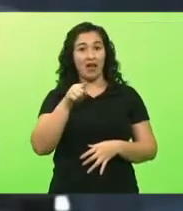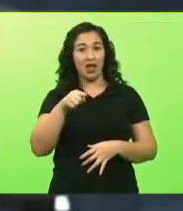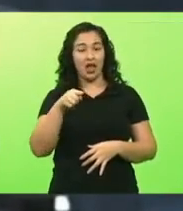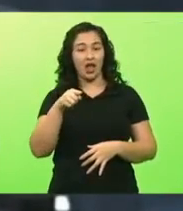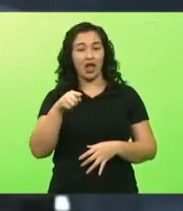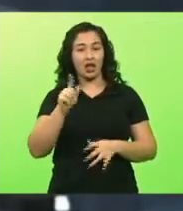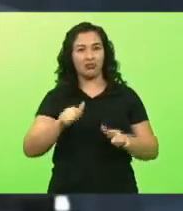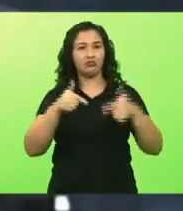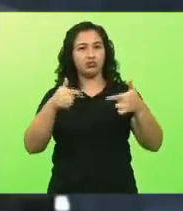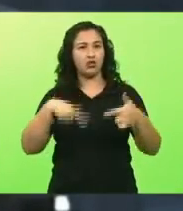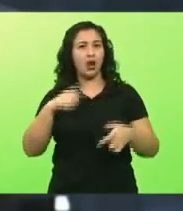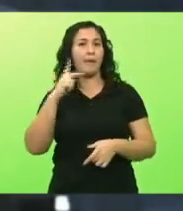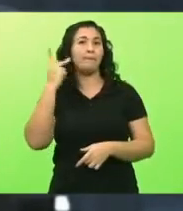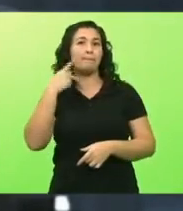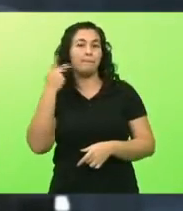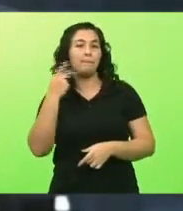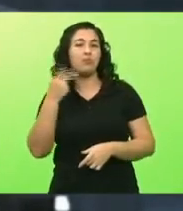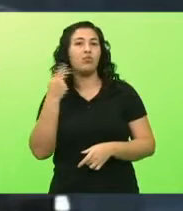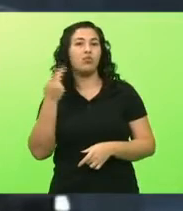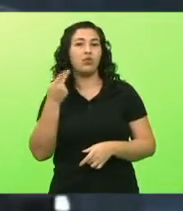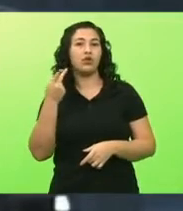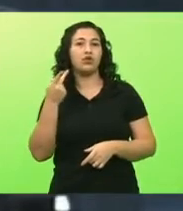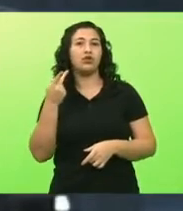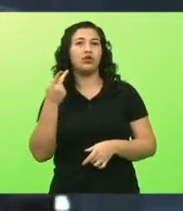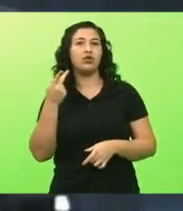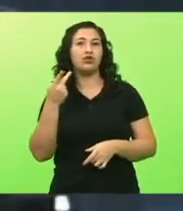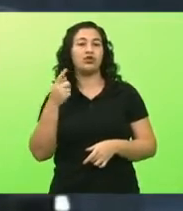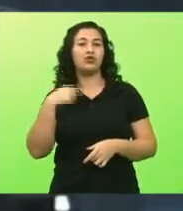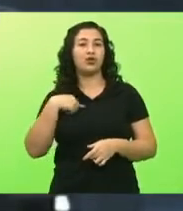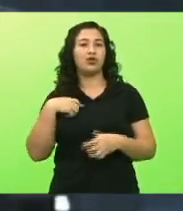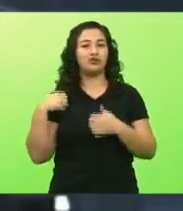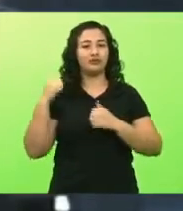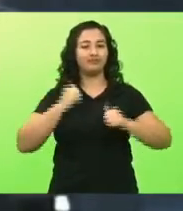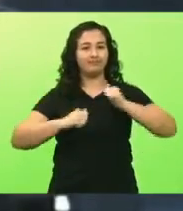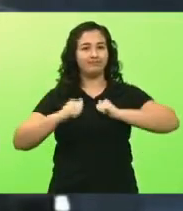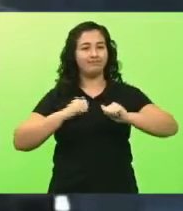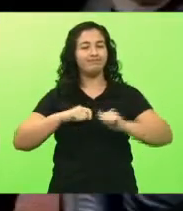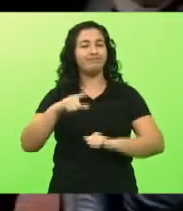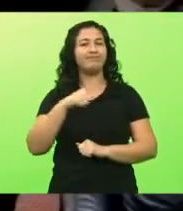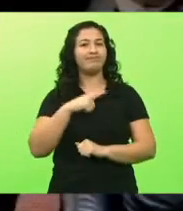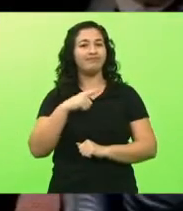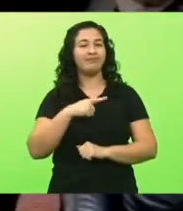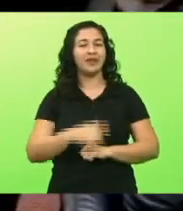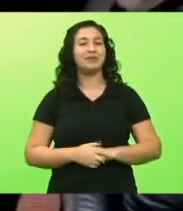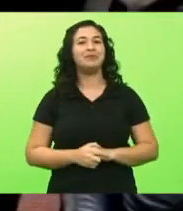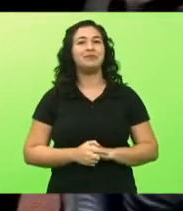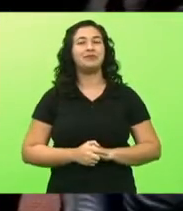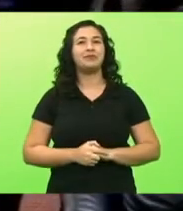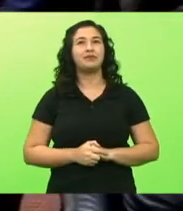dá conta de renovar em nós uma esperança. Mais 30 segundos, deputada.